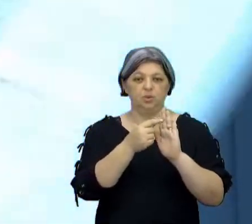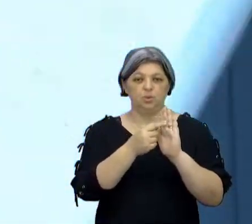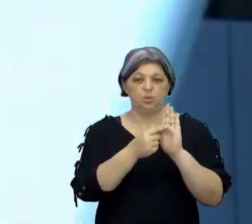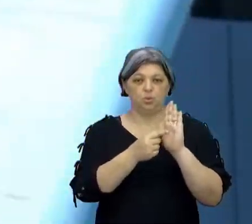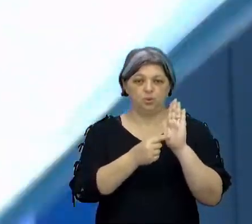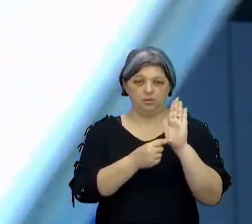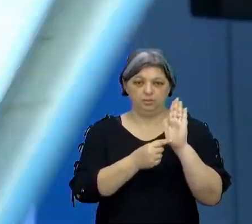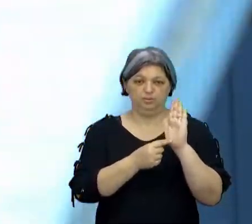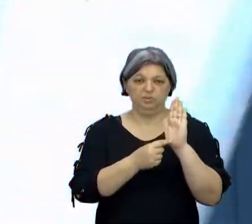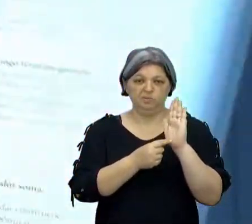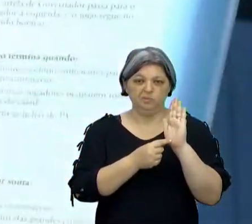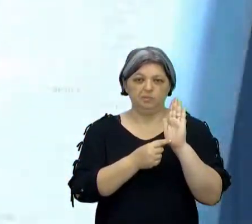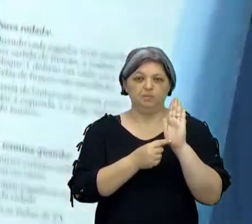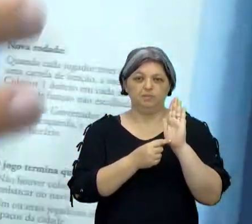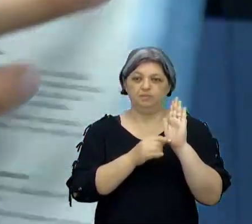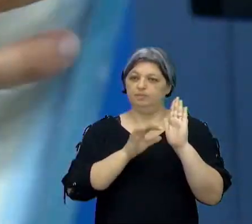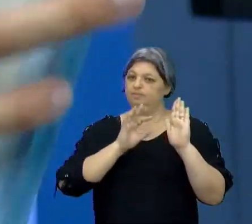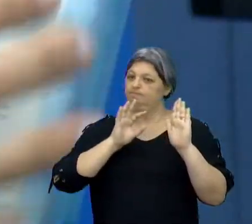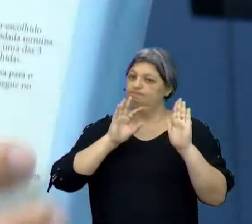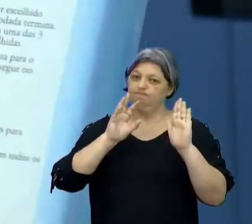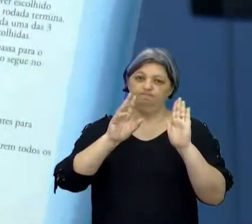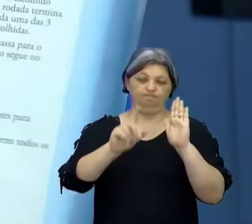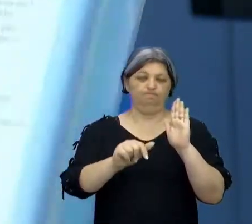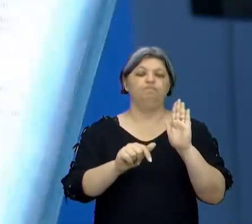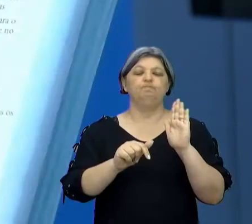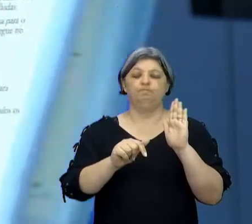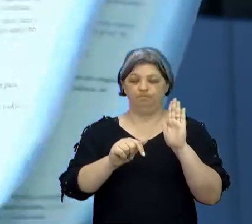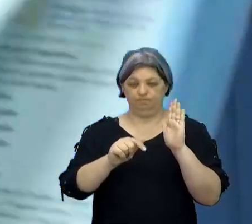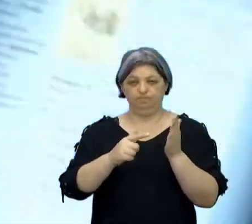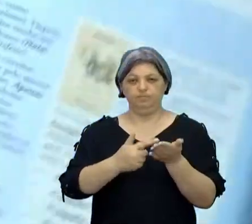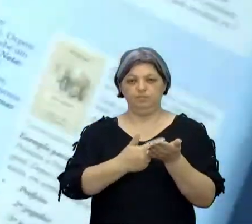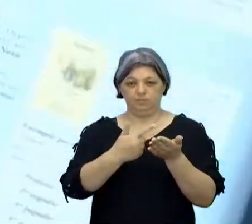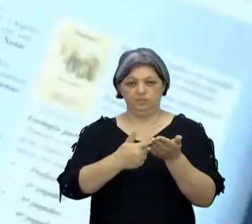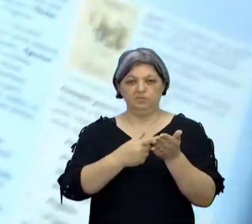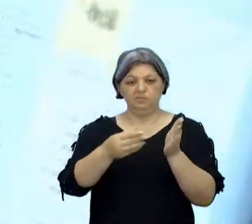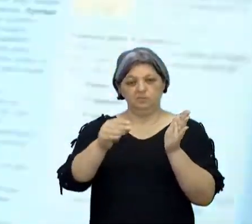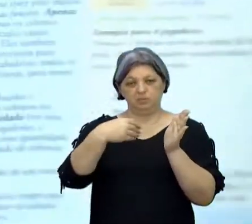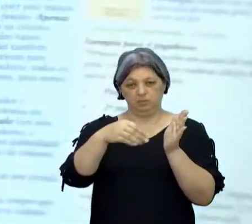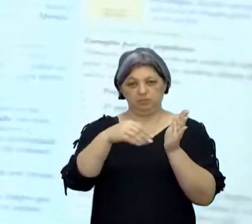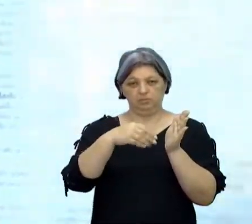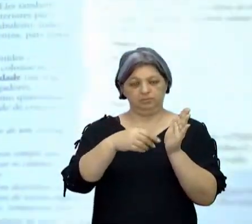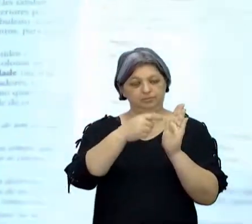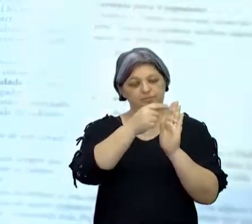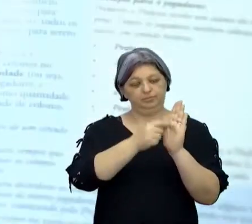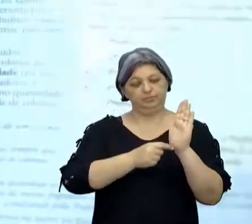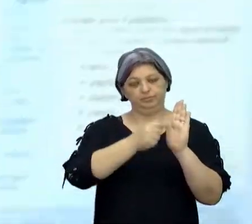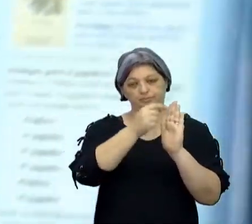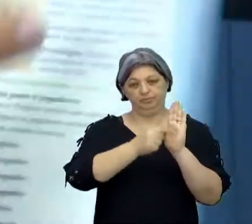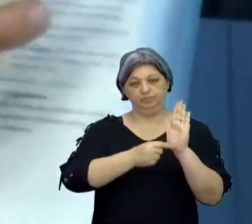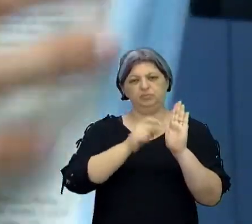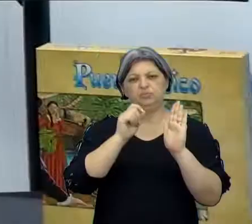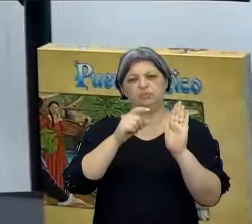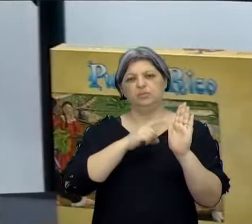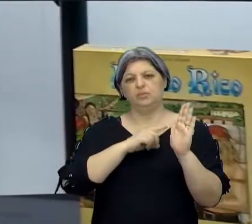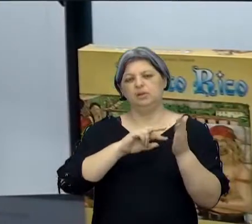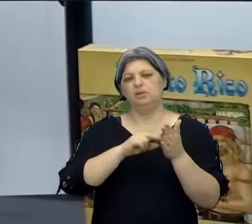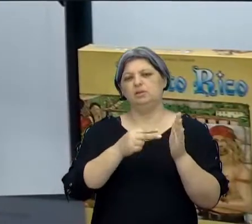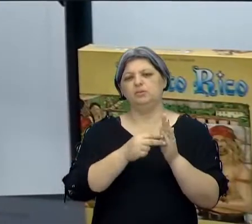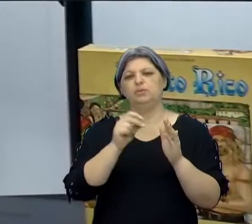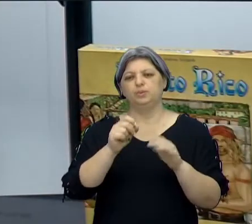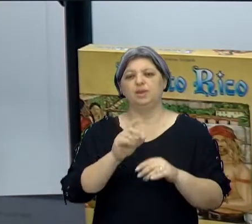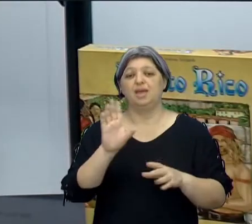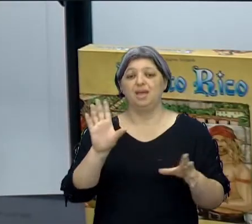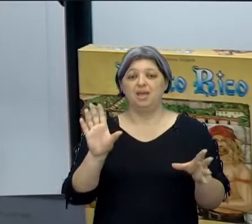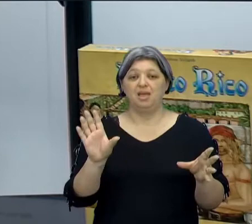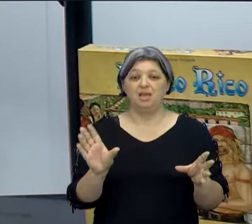coluna aqui, ela está presente em praticamente todas as páginas do manual. E o que ela significa? Ela é um